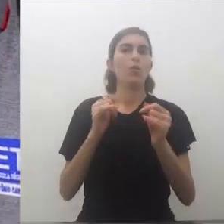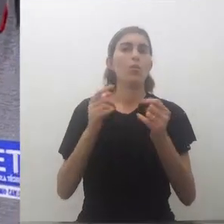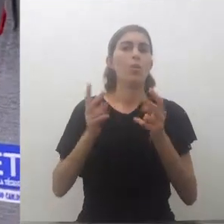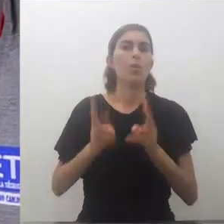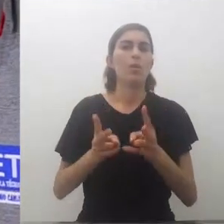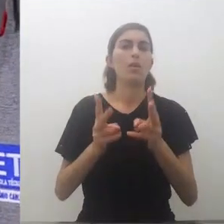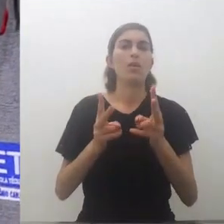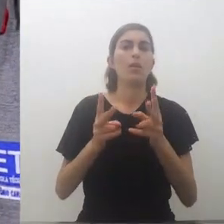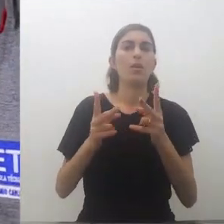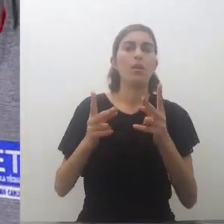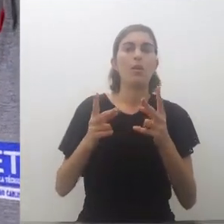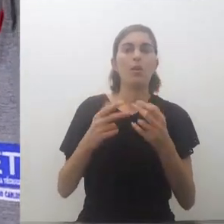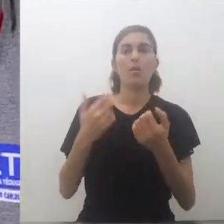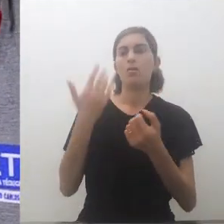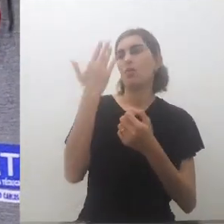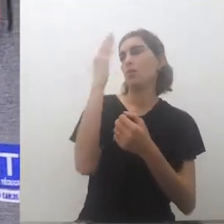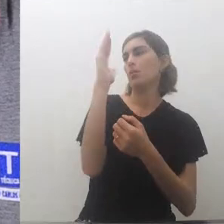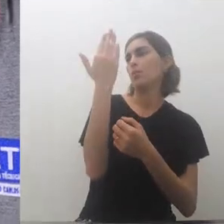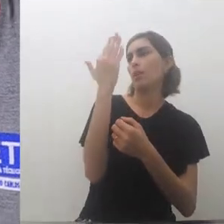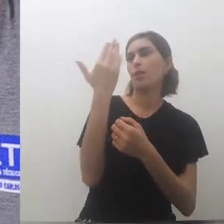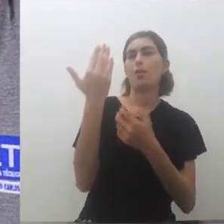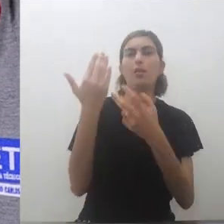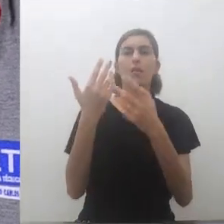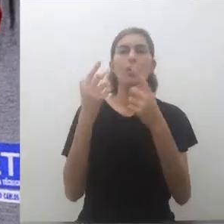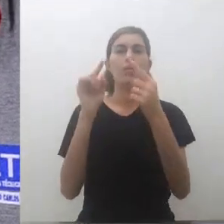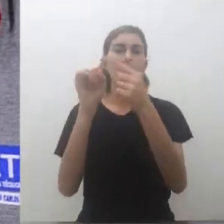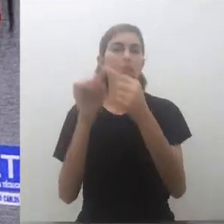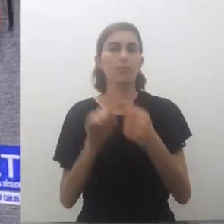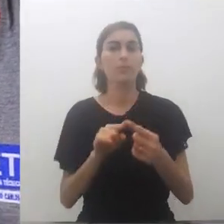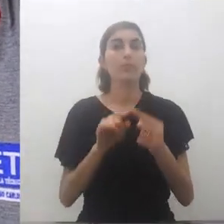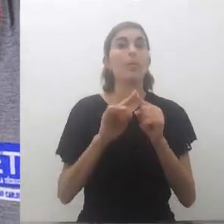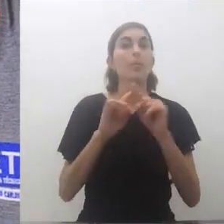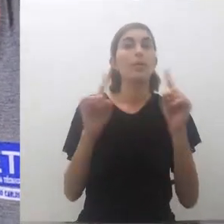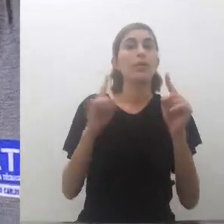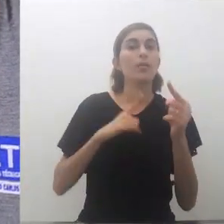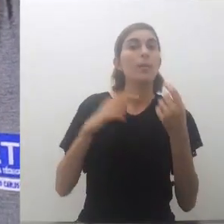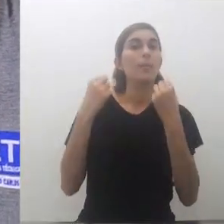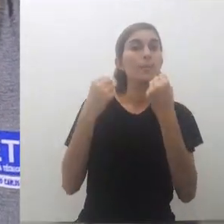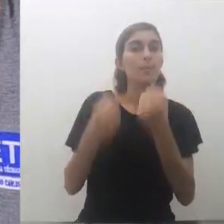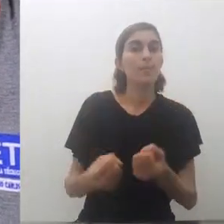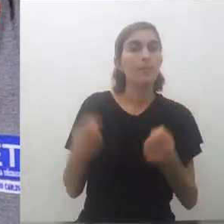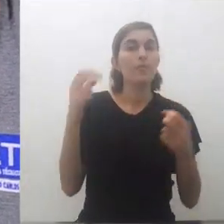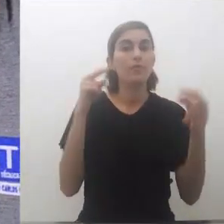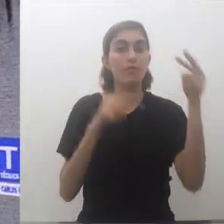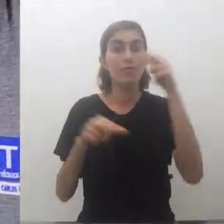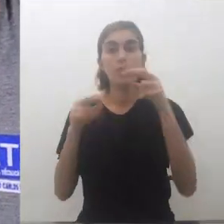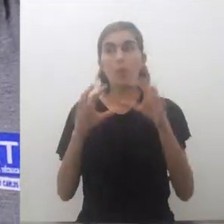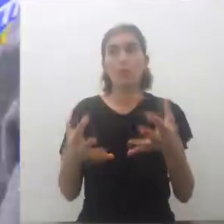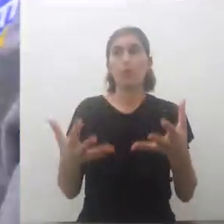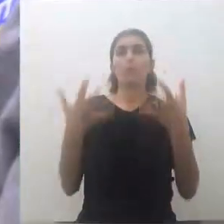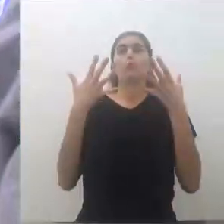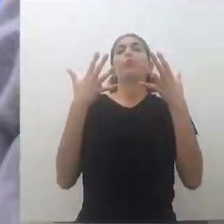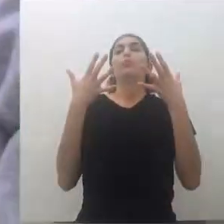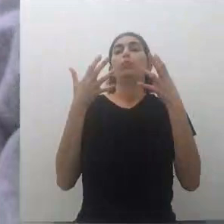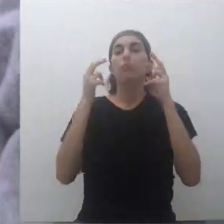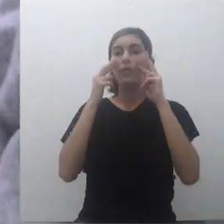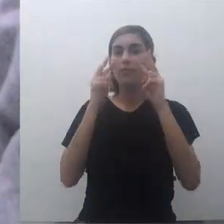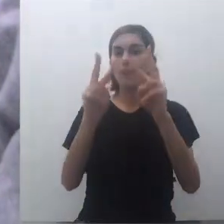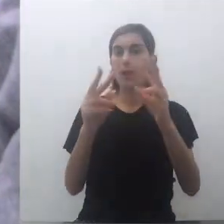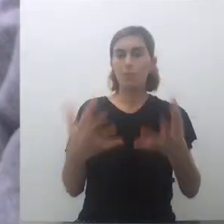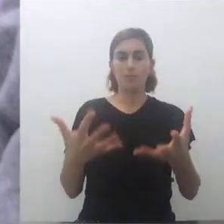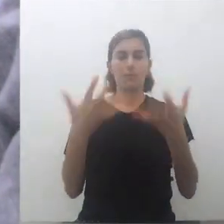são espelhadas, não são iguais, mas tem peso visual equivalente. Mesmo tendo